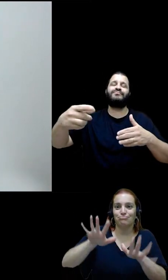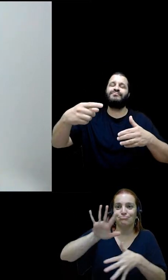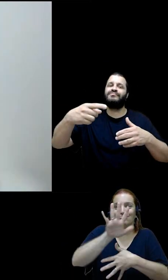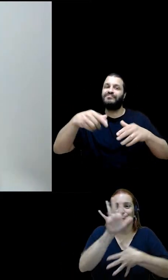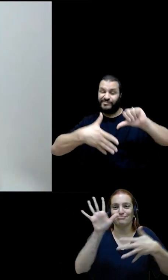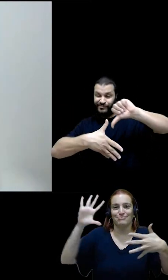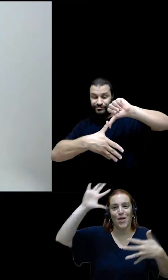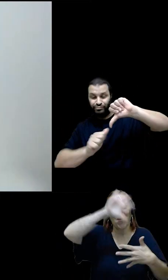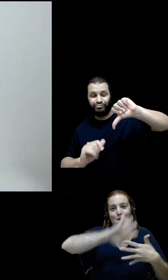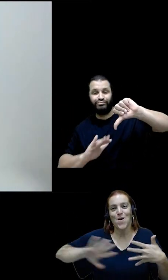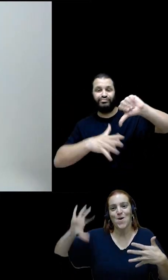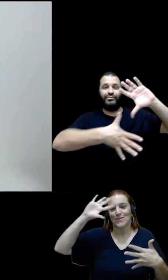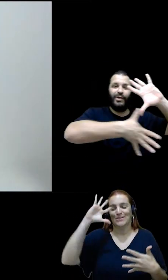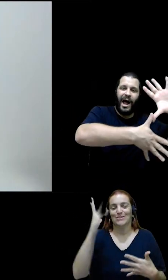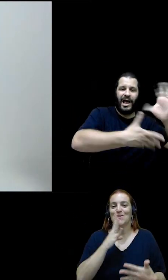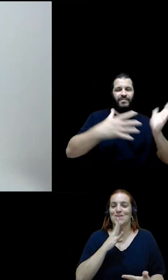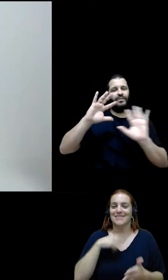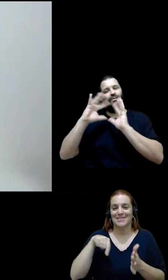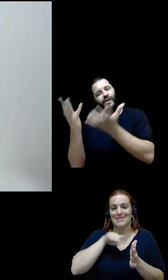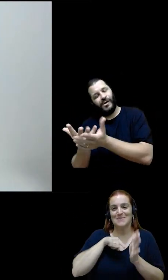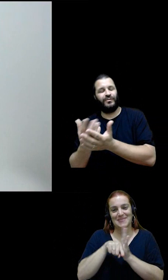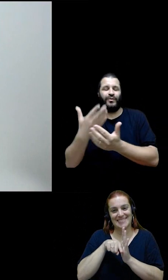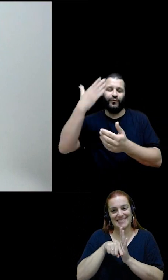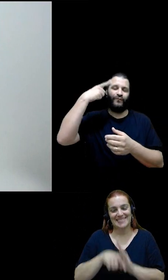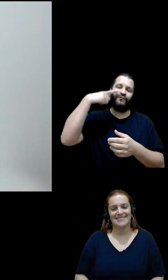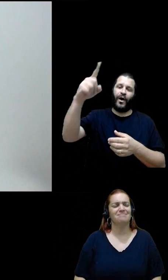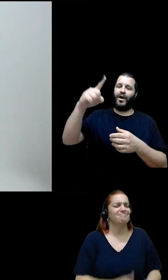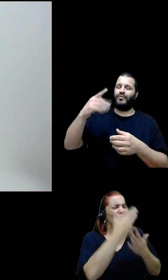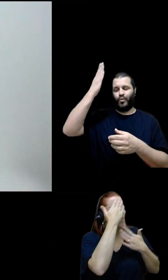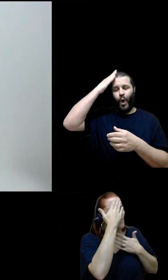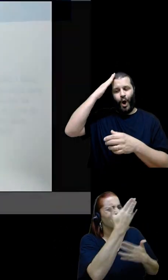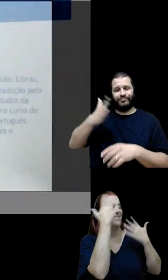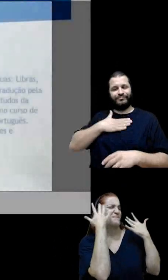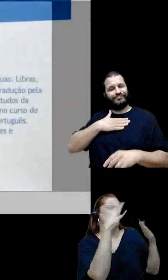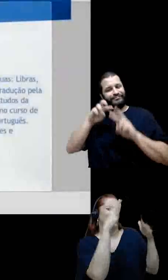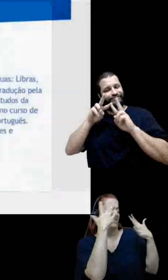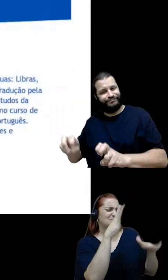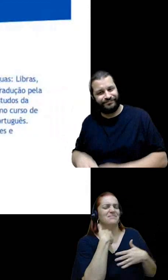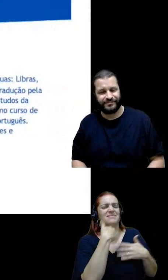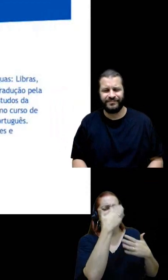Super parabéns. Valeu mesmo. Te agradeço demais.